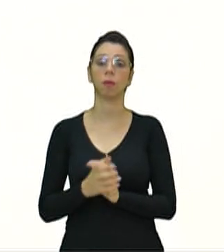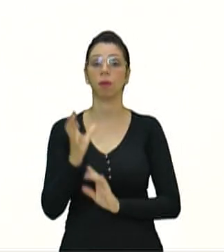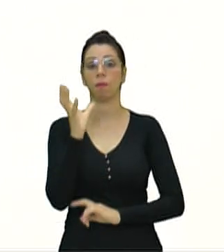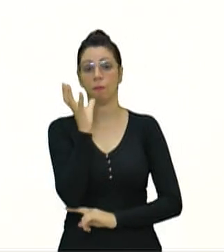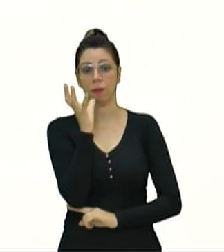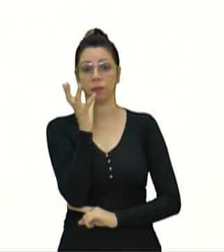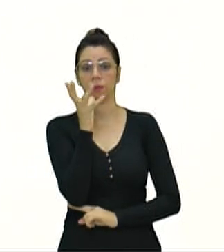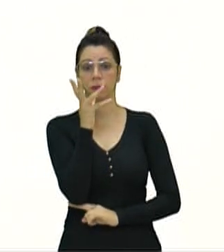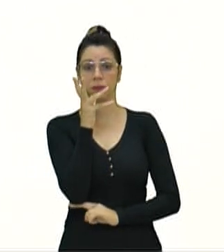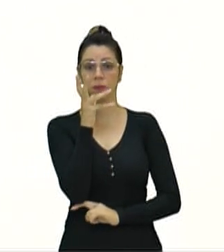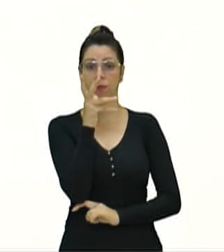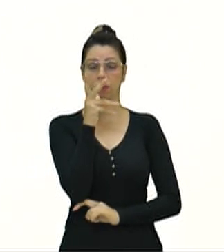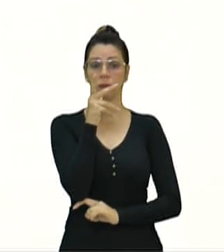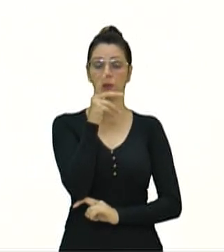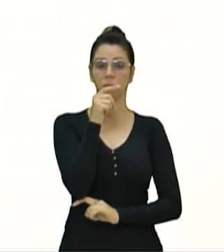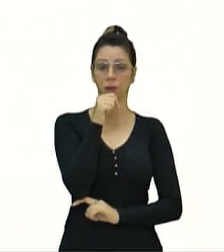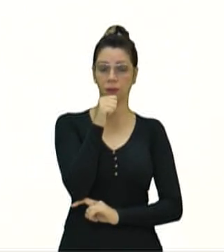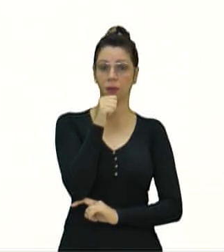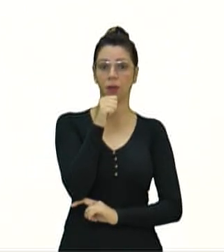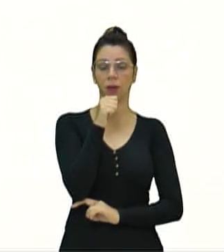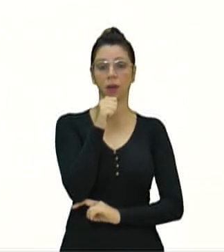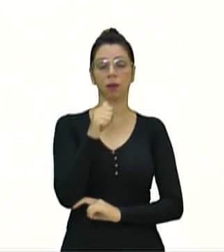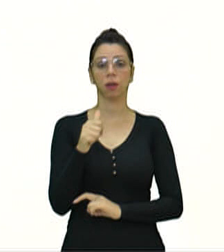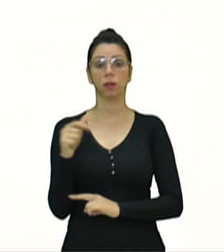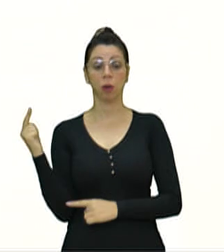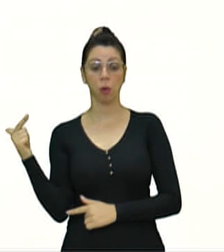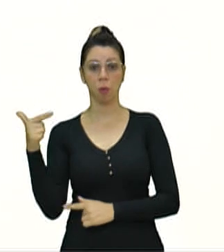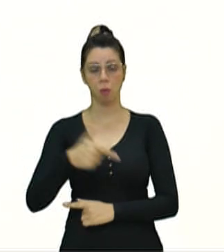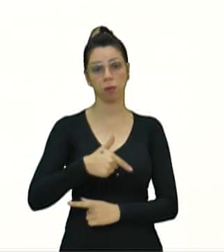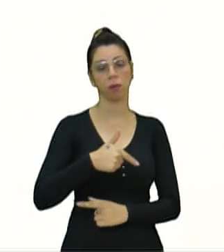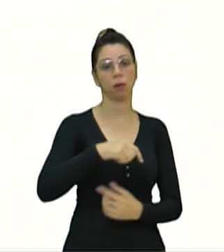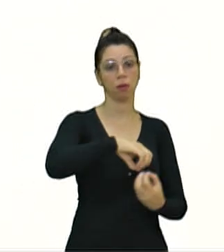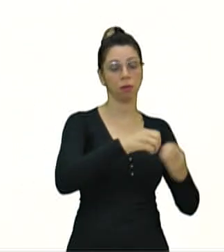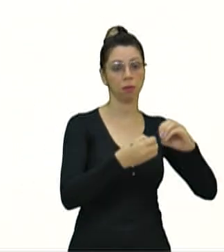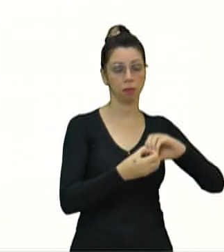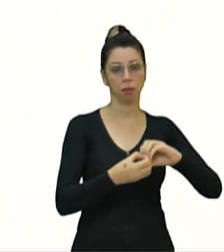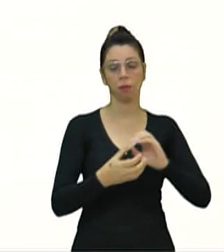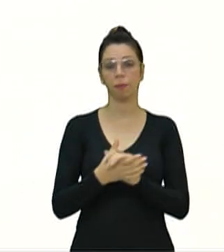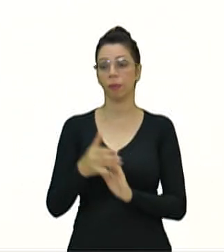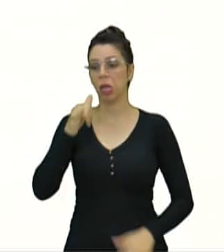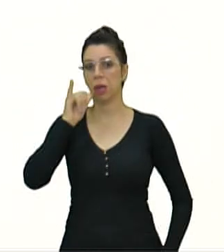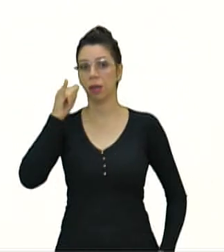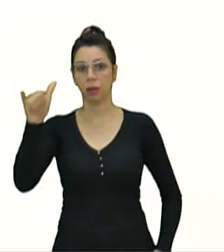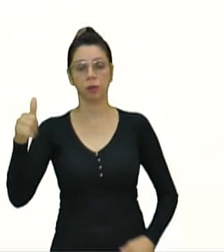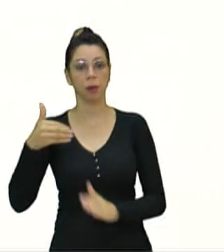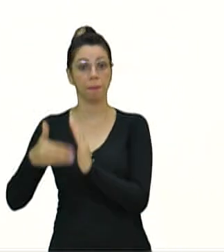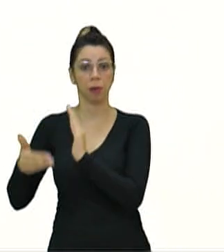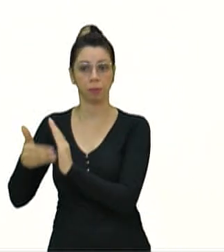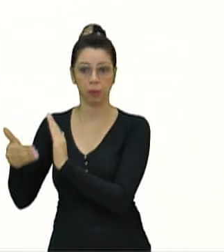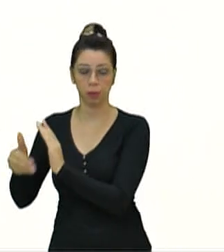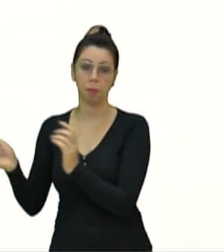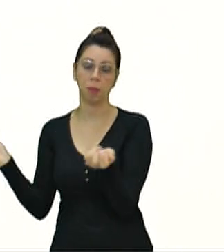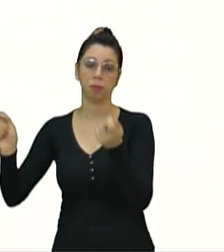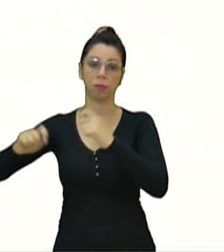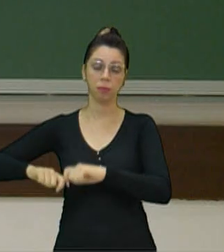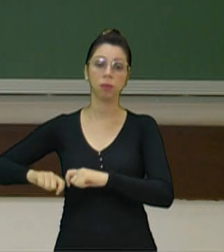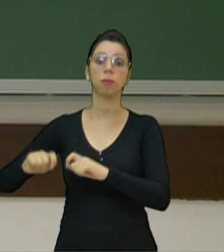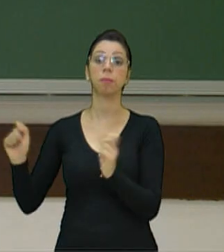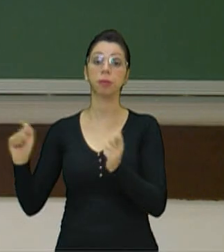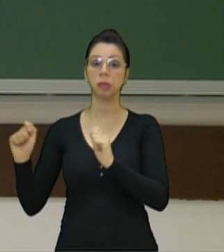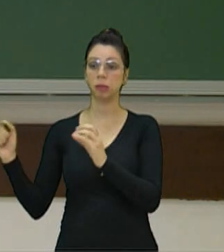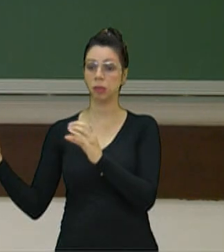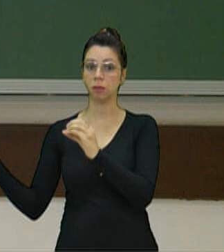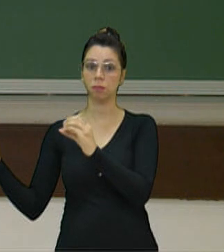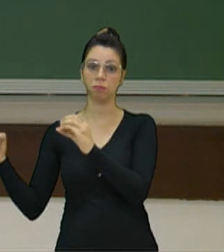processo mais lento do que a reprodução assexuada. Ela tem mais gasto de energia, uma vez que ela necessita da